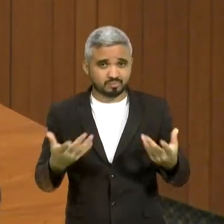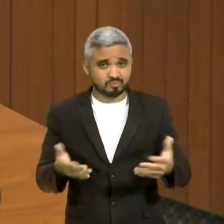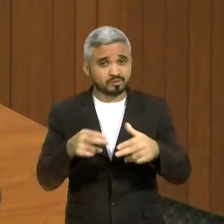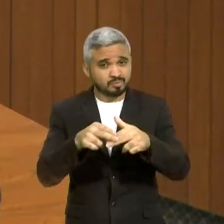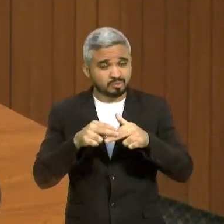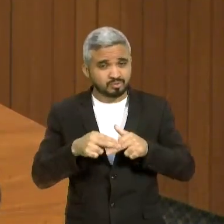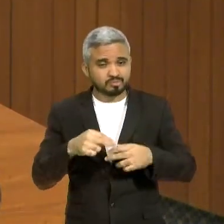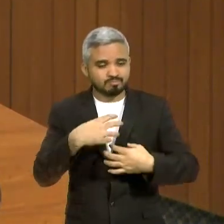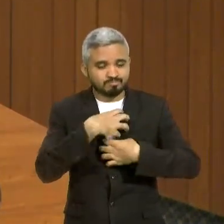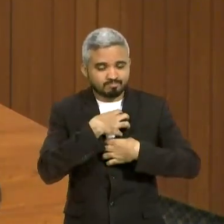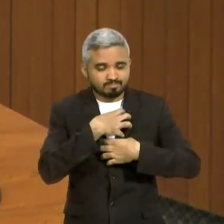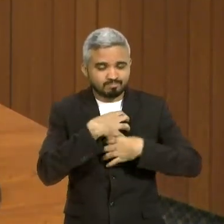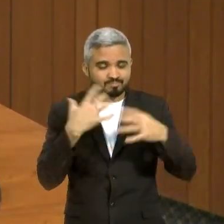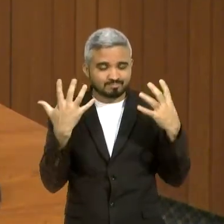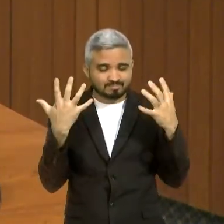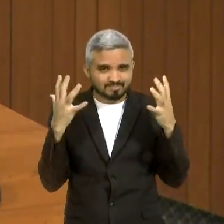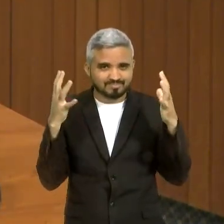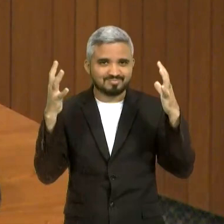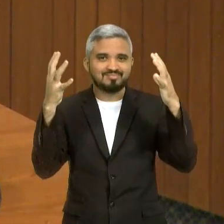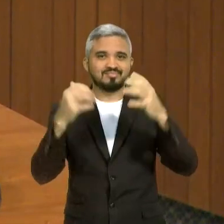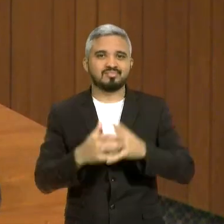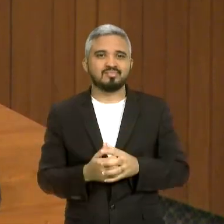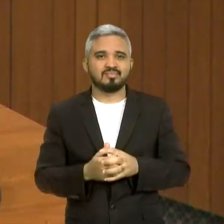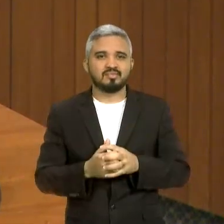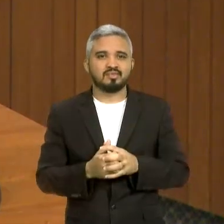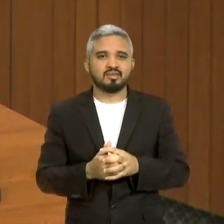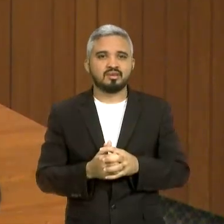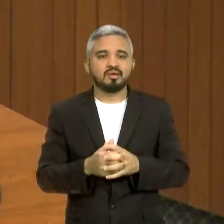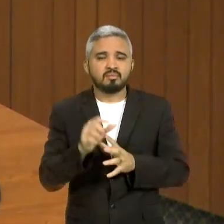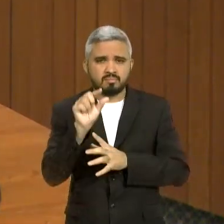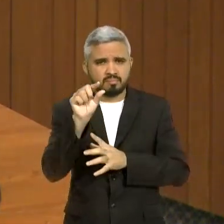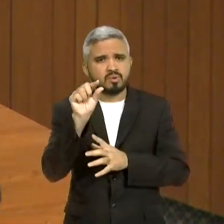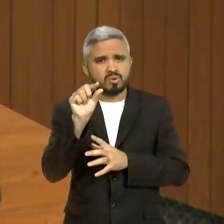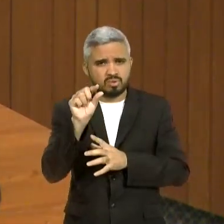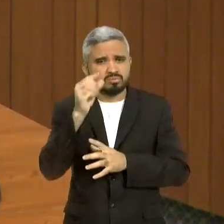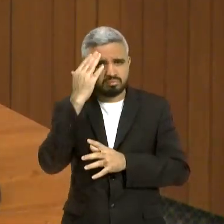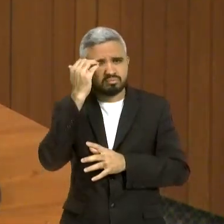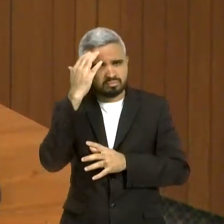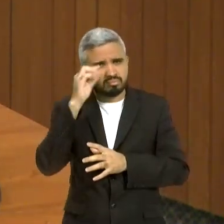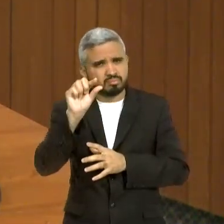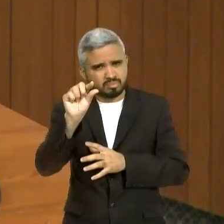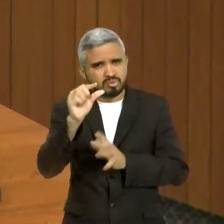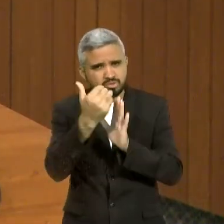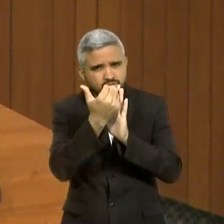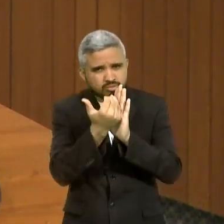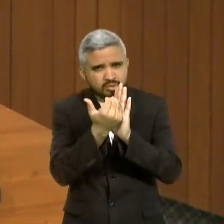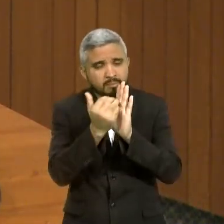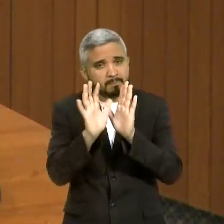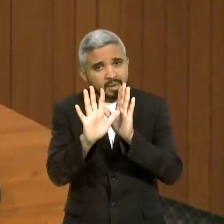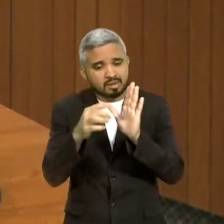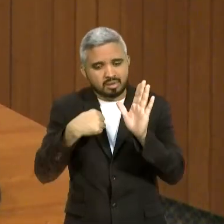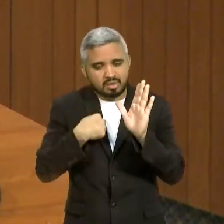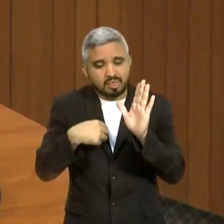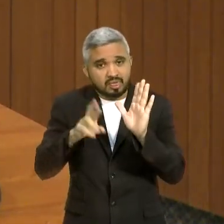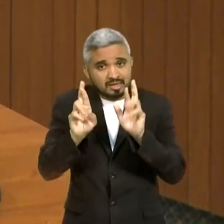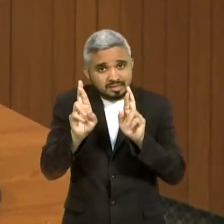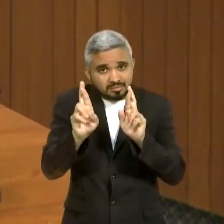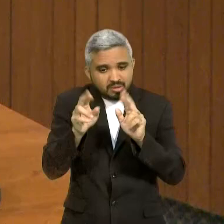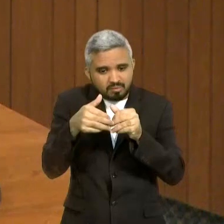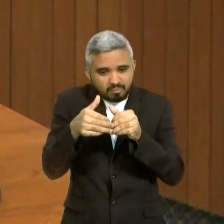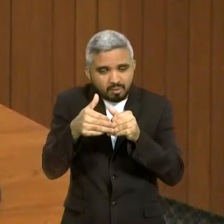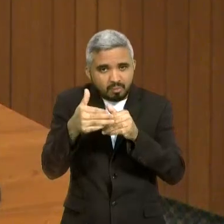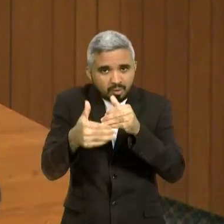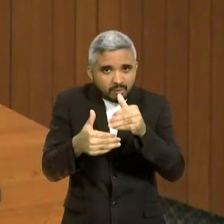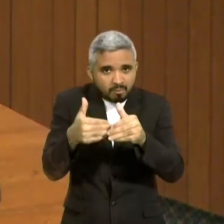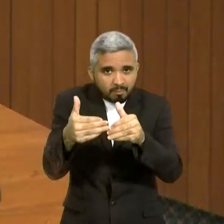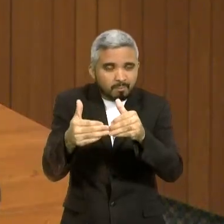é uma redução tímida, espero voltar a essa tribuna várias e várias vezes, deputado Júlio Mendonça, para comemorar cada vez mais os